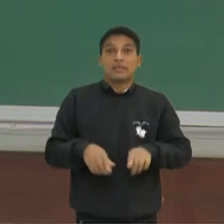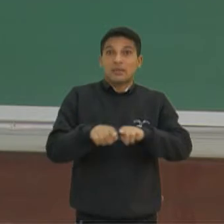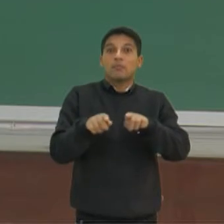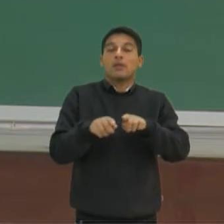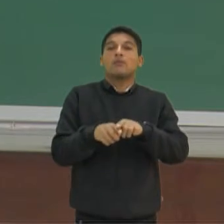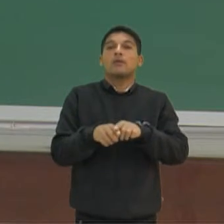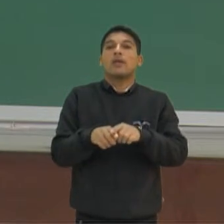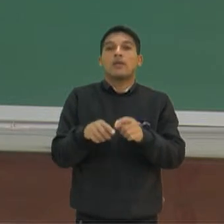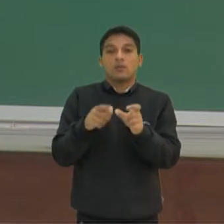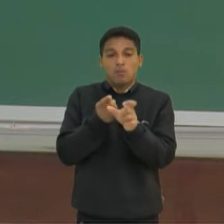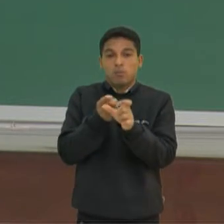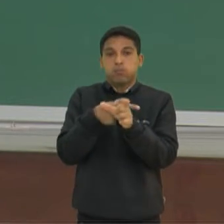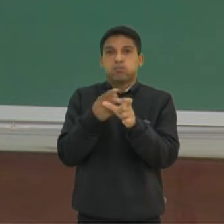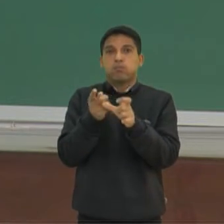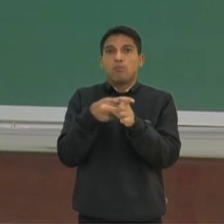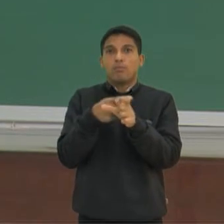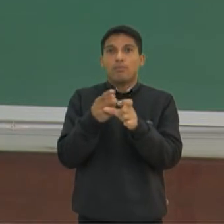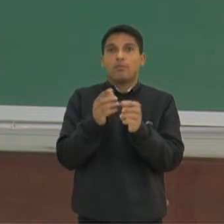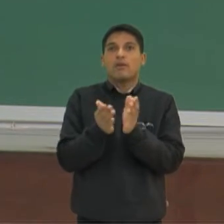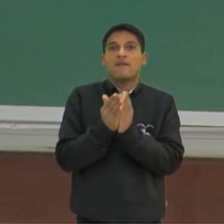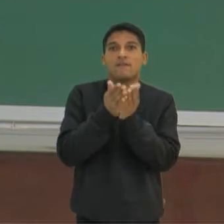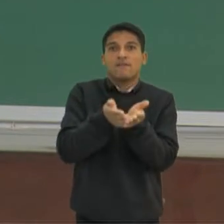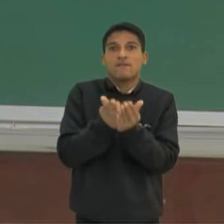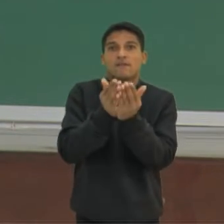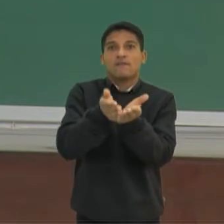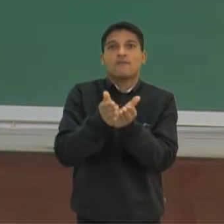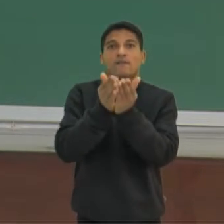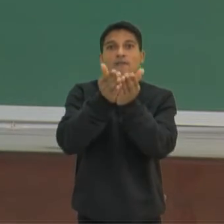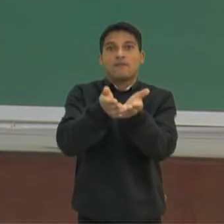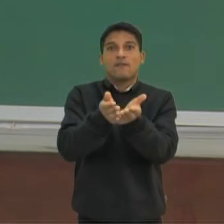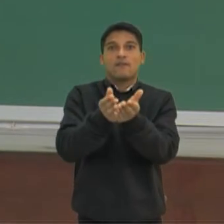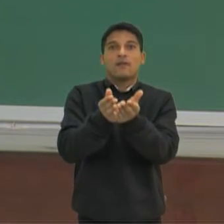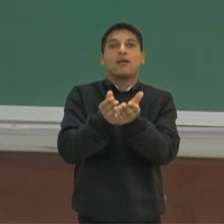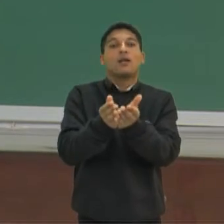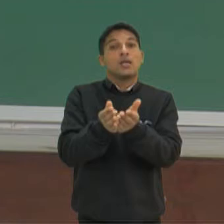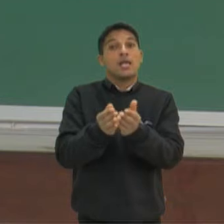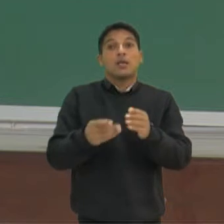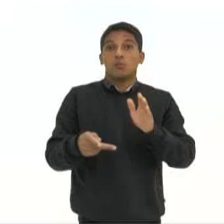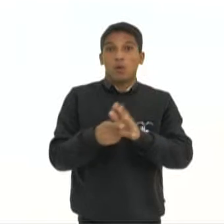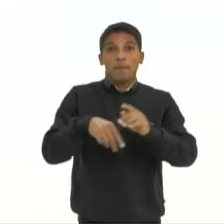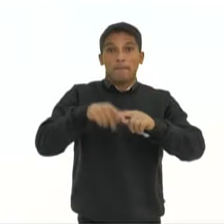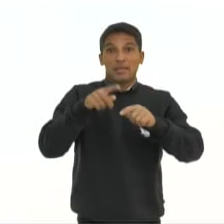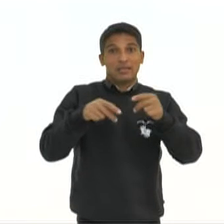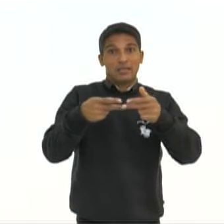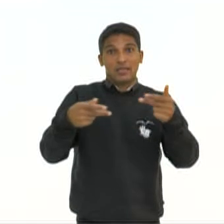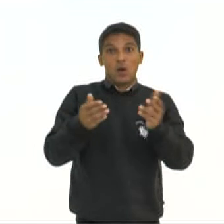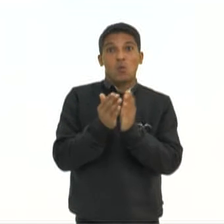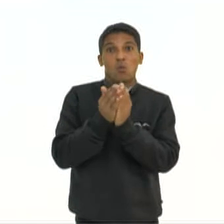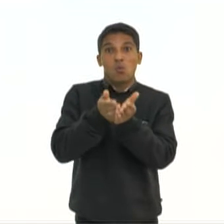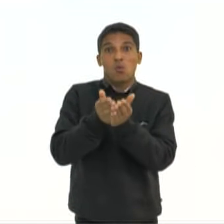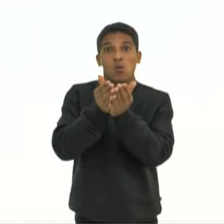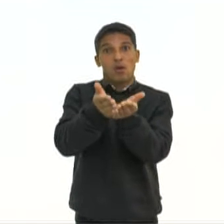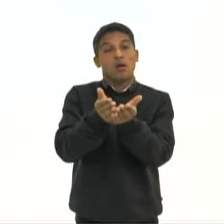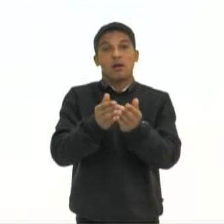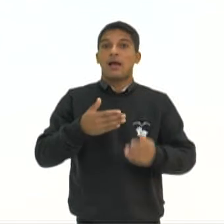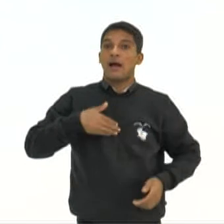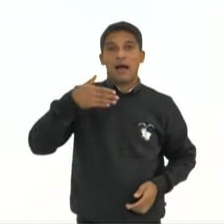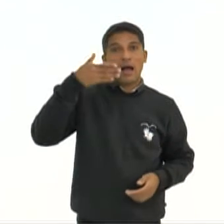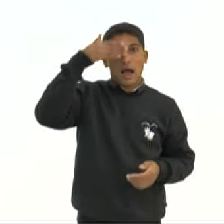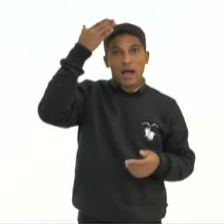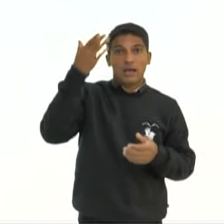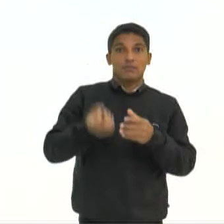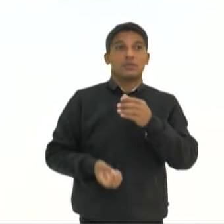sal amoníaco, o bórax, o nitrato de prata. Eles vão desenvolver